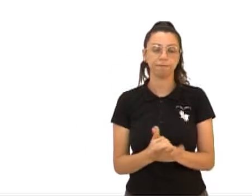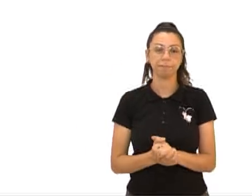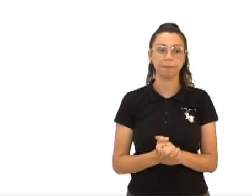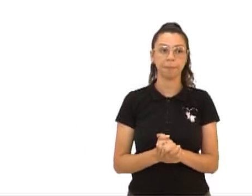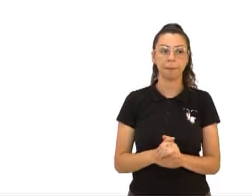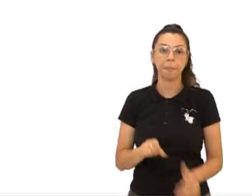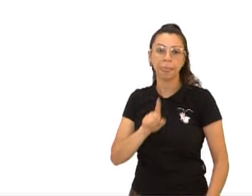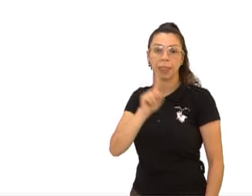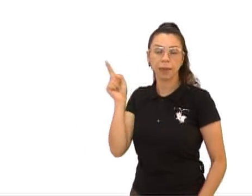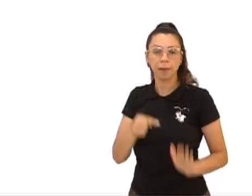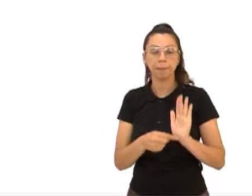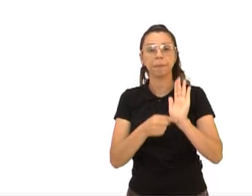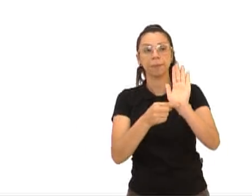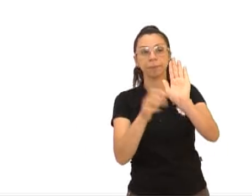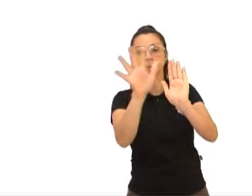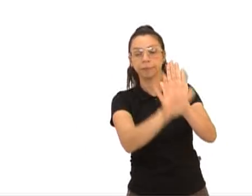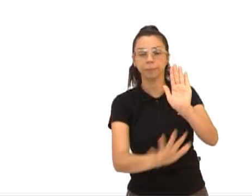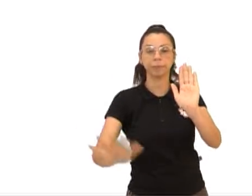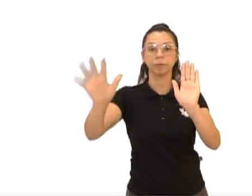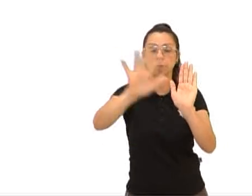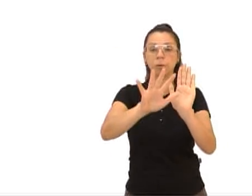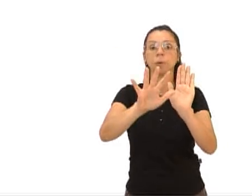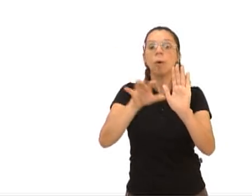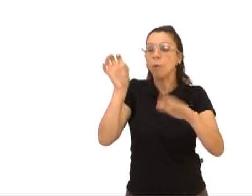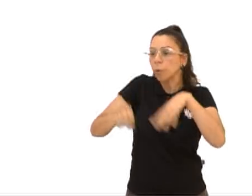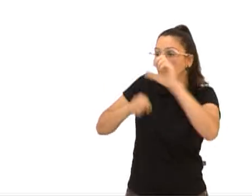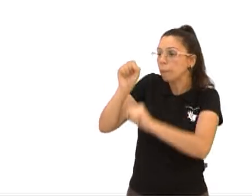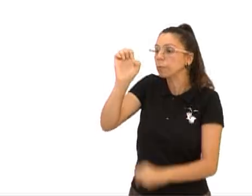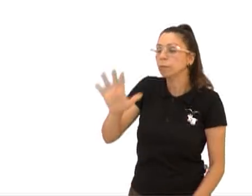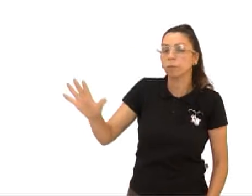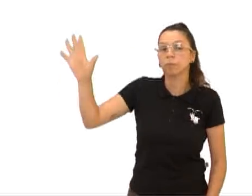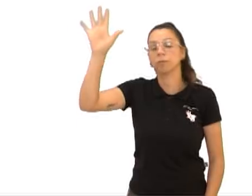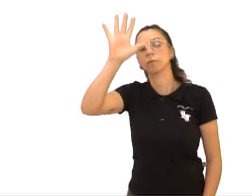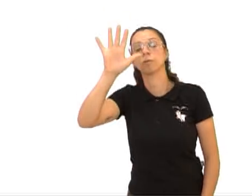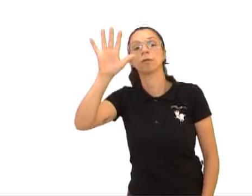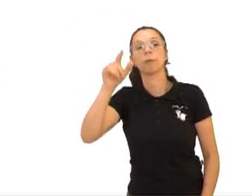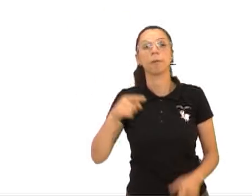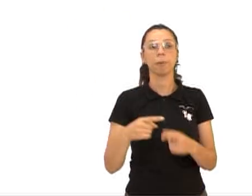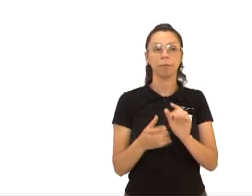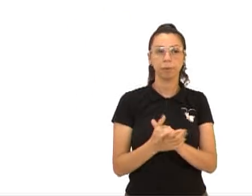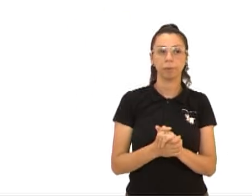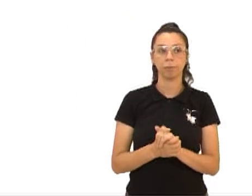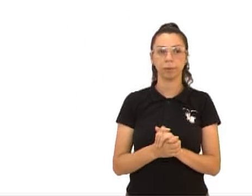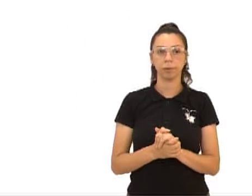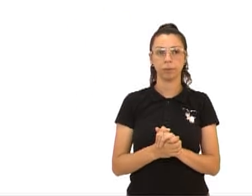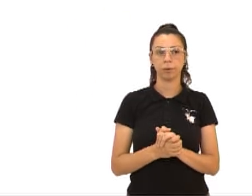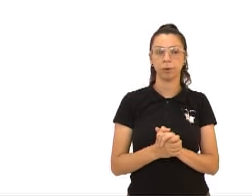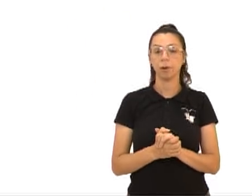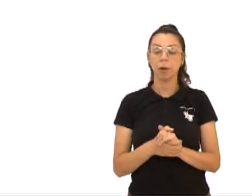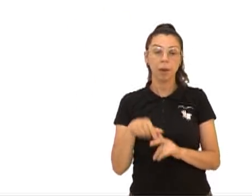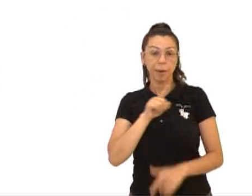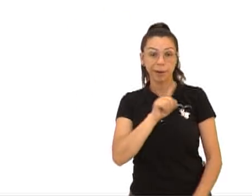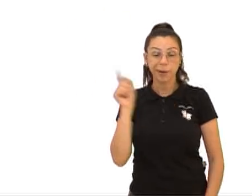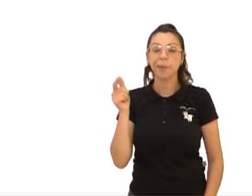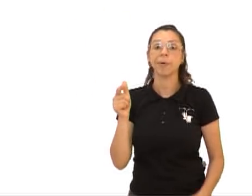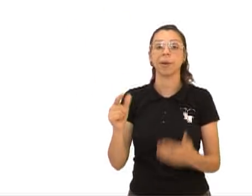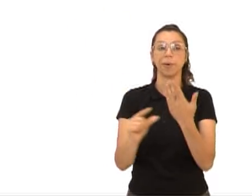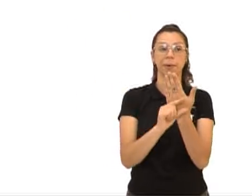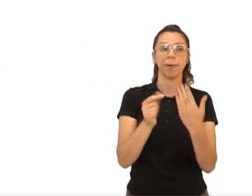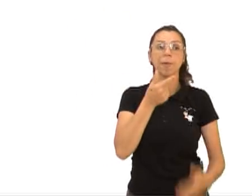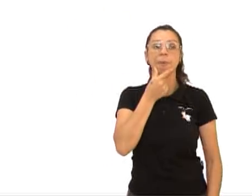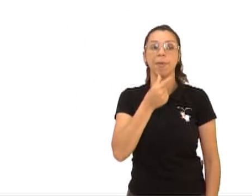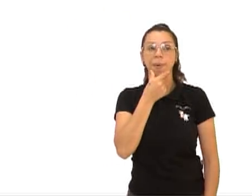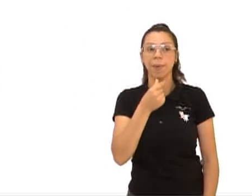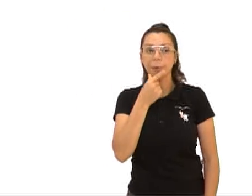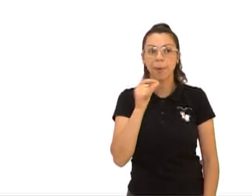Aqui, para ilustrar o domínio europeu, numa ilustração que retrata o Jan van Riebeeck, foi um colonizador holandês, né,